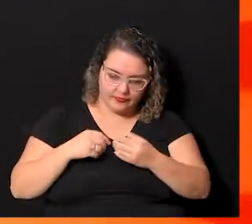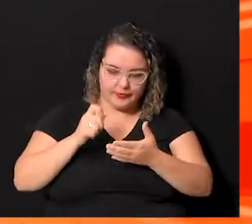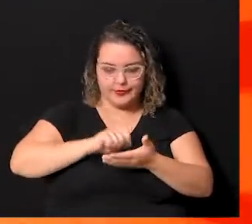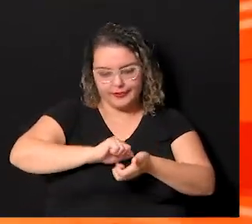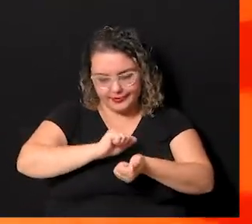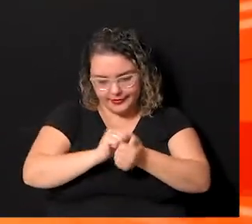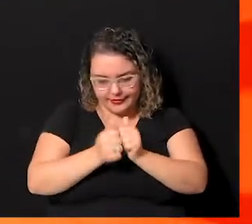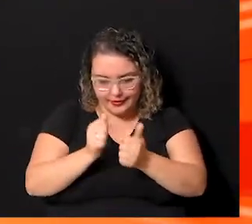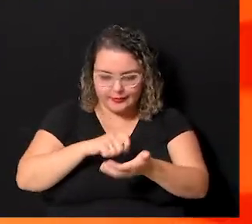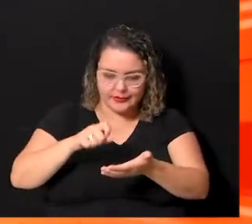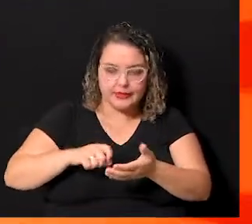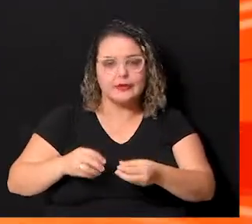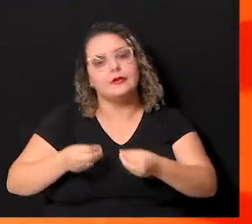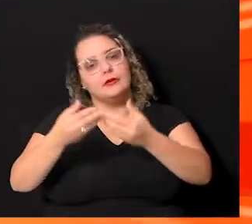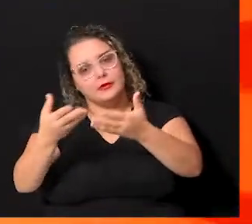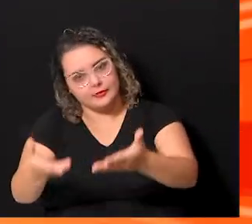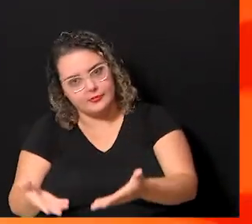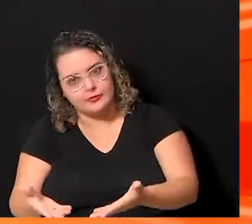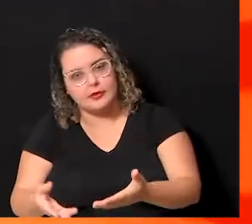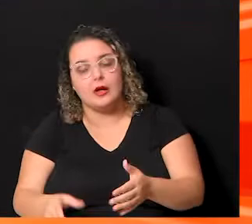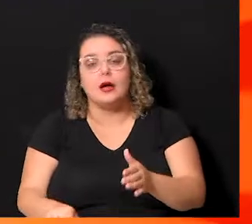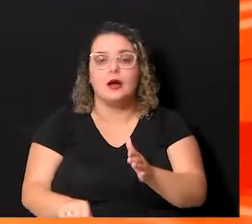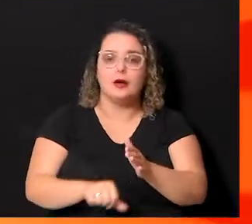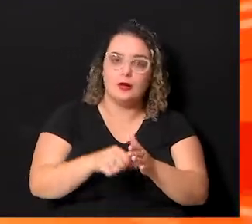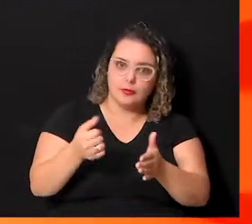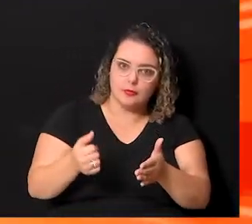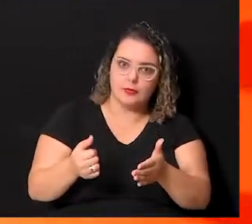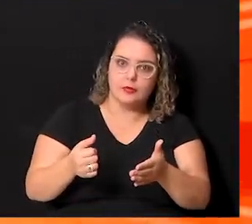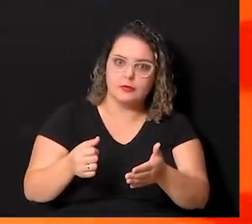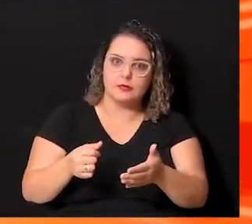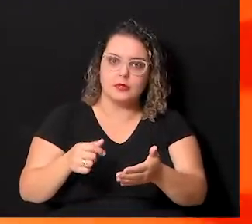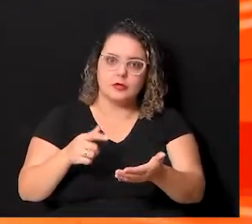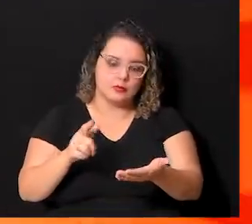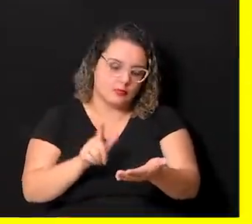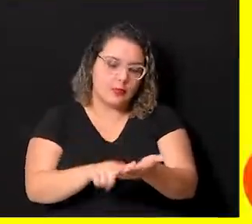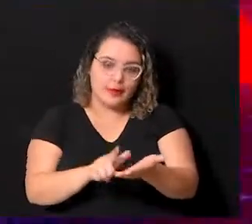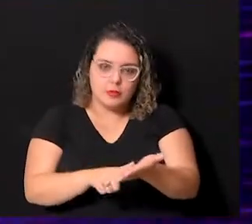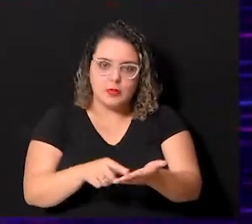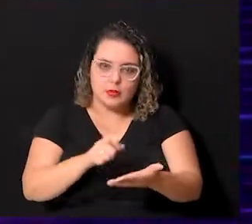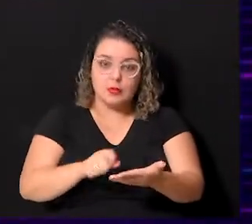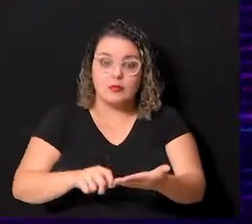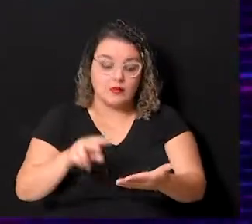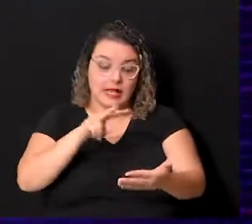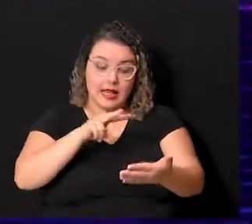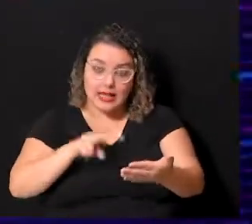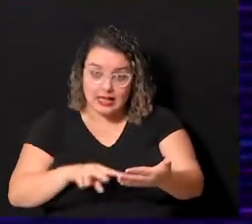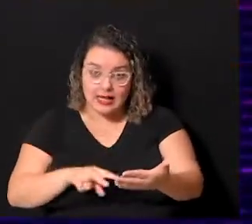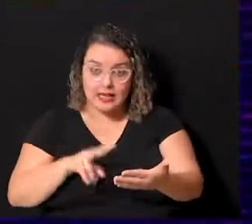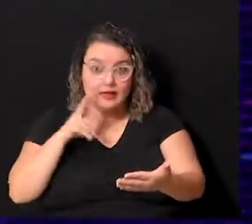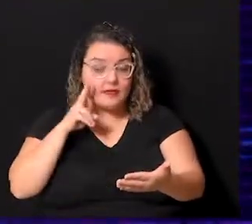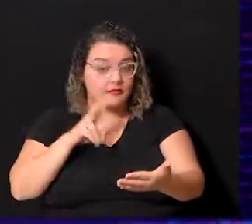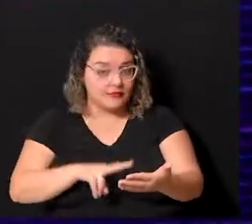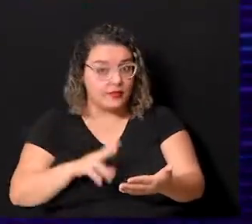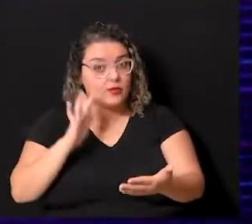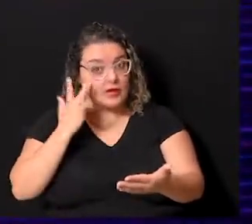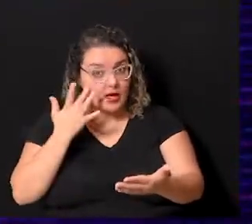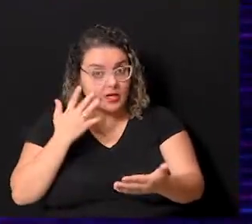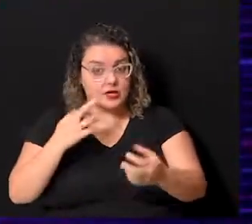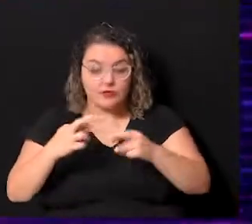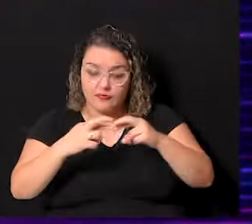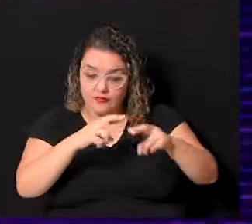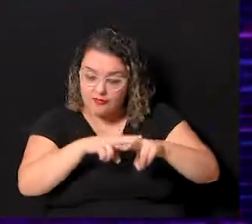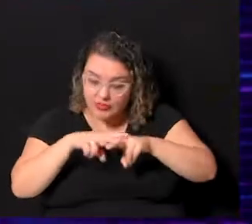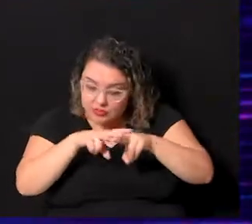Quando eu escrevi o primeiro rascunho do livro, eu mandei para uma amiga, e eu falei, ó, lê, vê o que você acha, faz